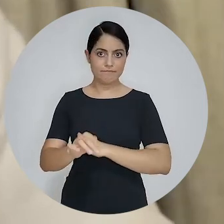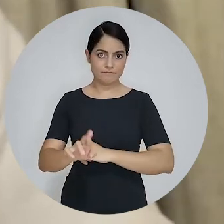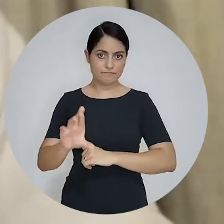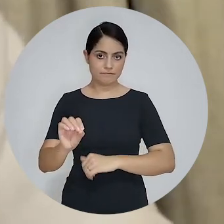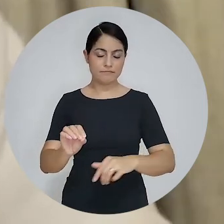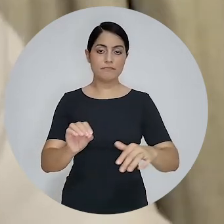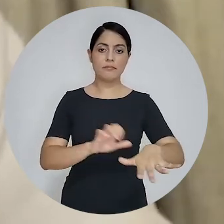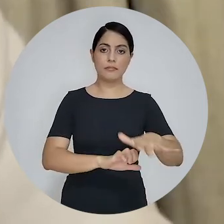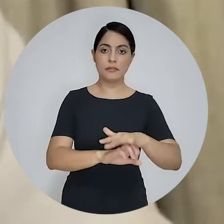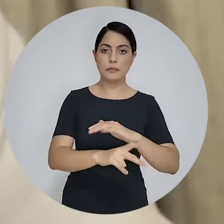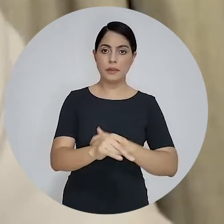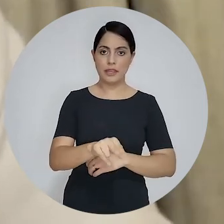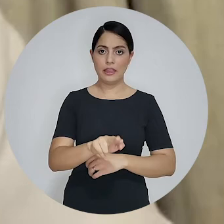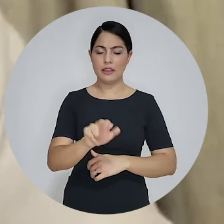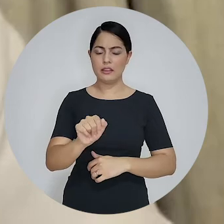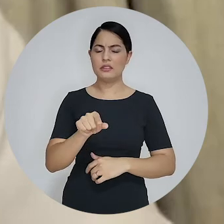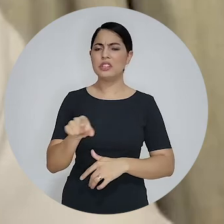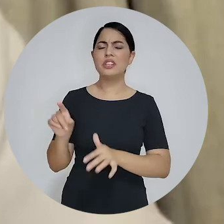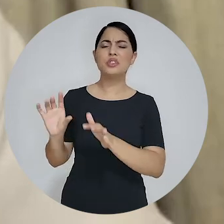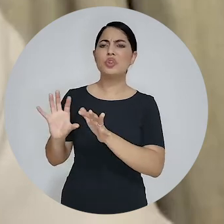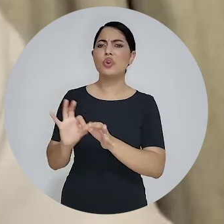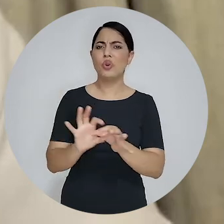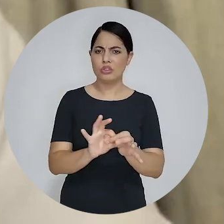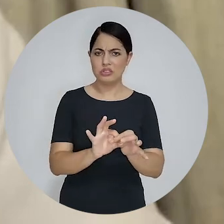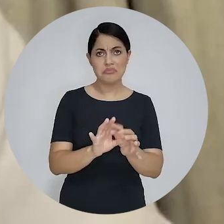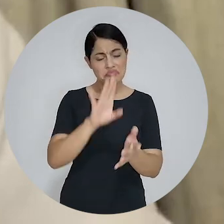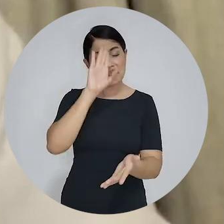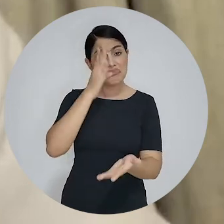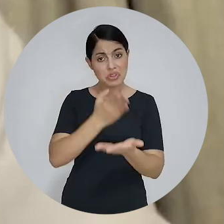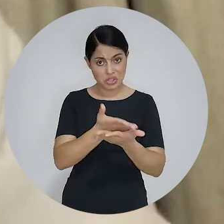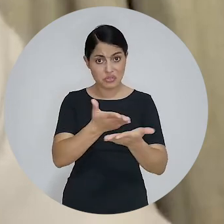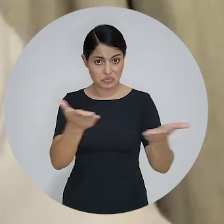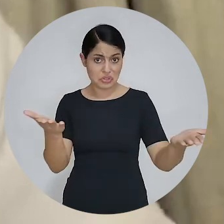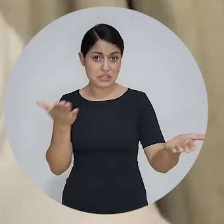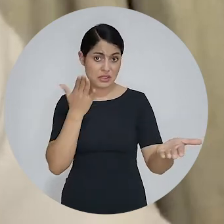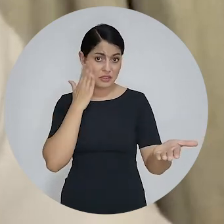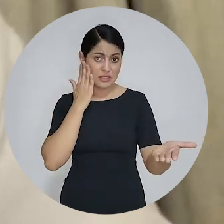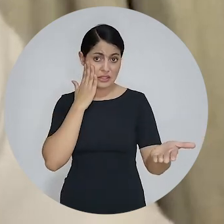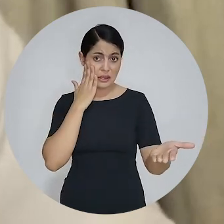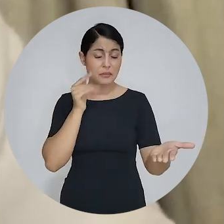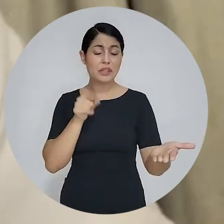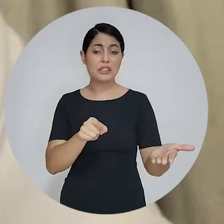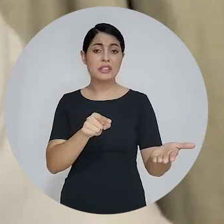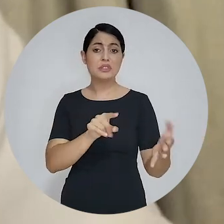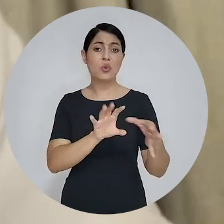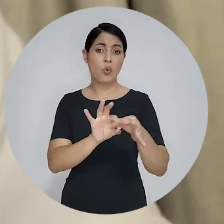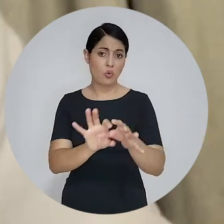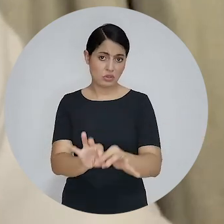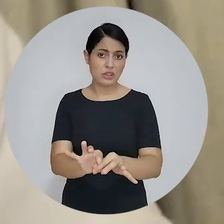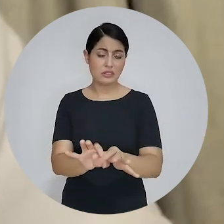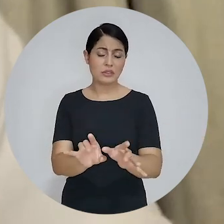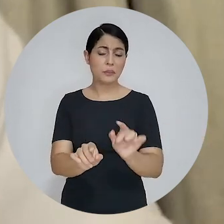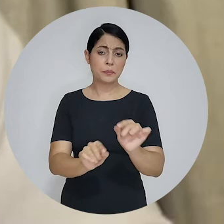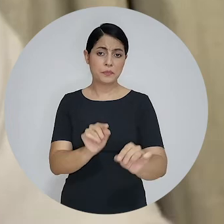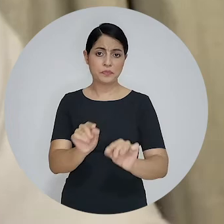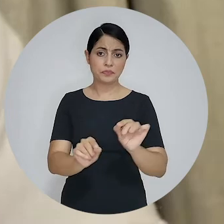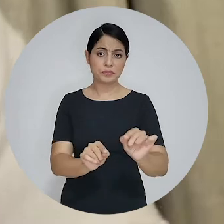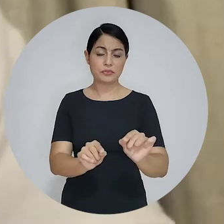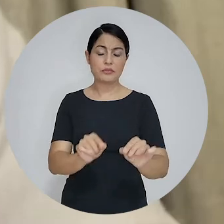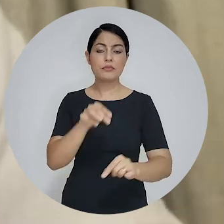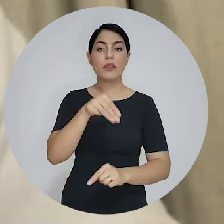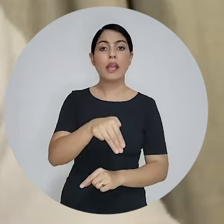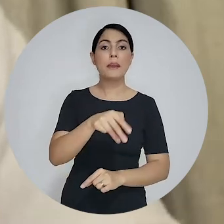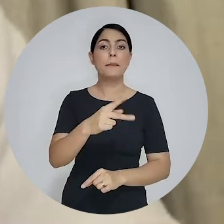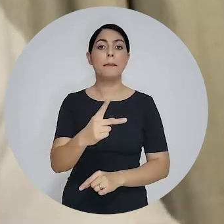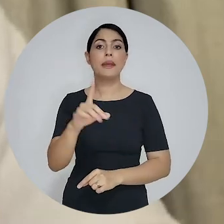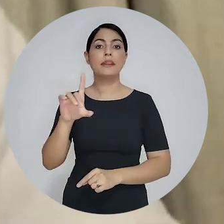nesse sentido, todos também têm acompanhado, acredito que a grande maioria que esteja acompanhando essa jornada agora, essa maratona,